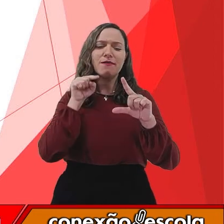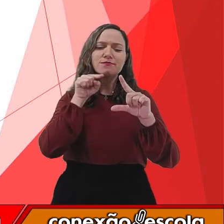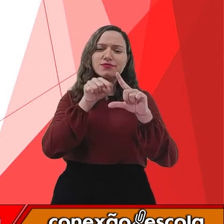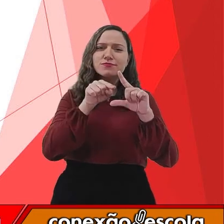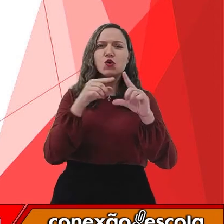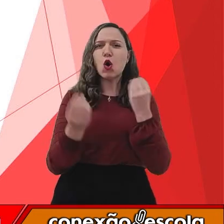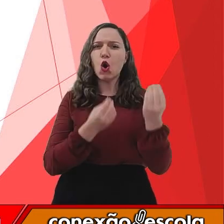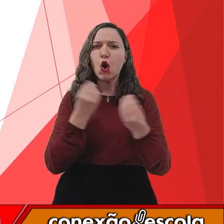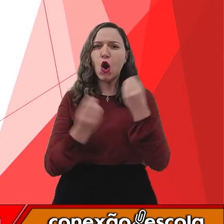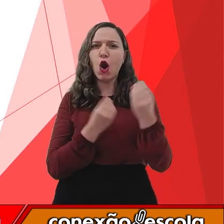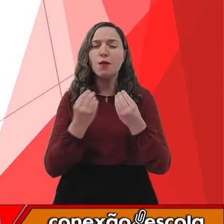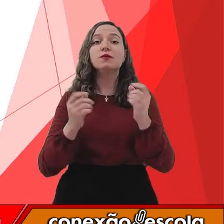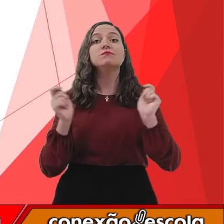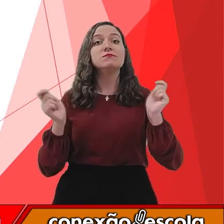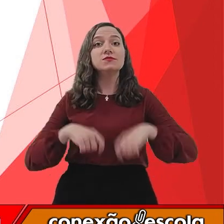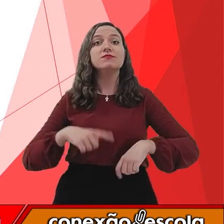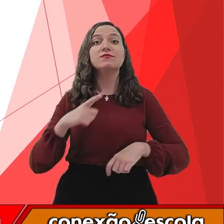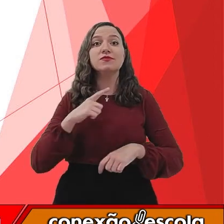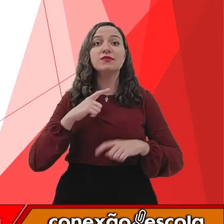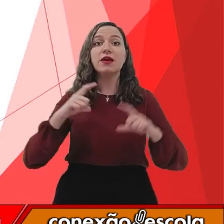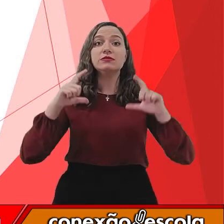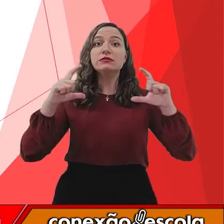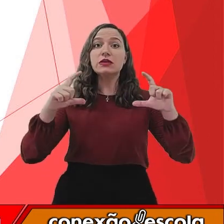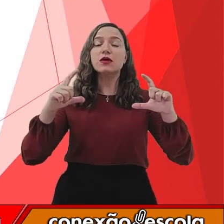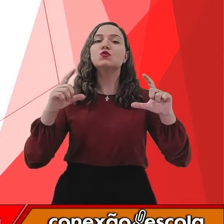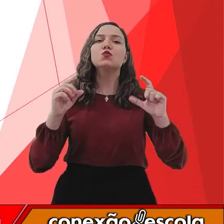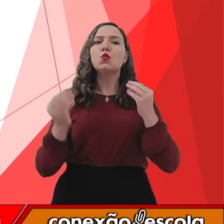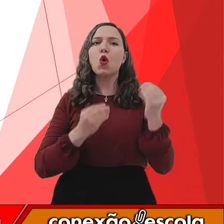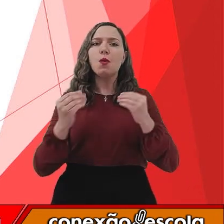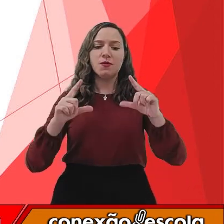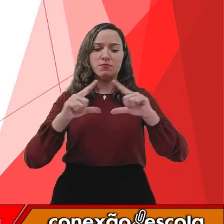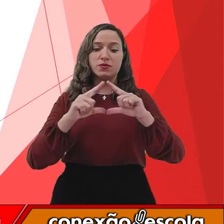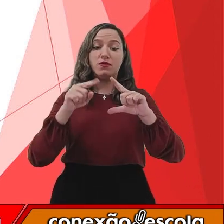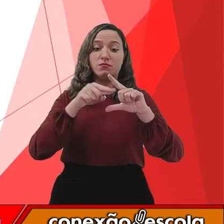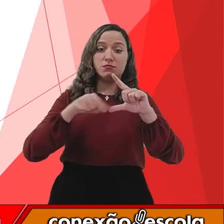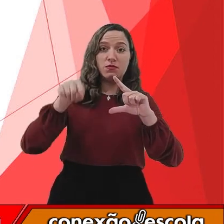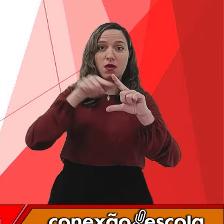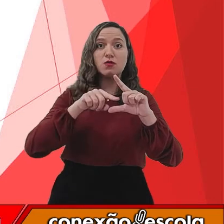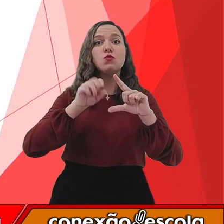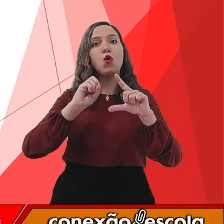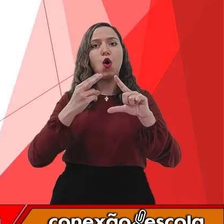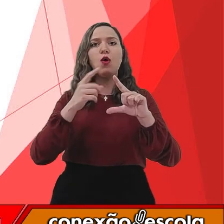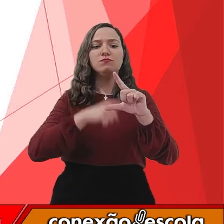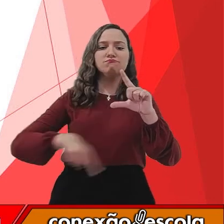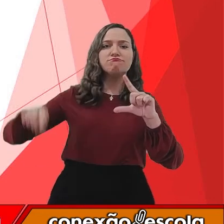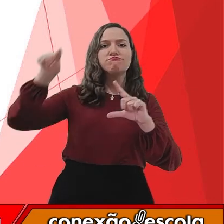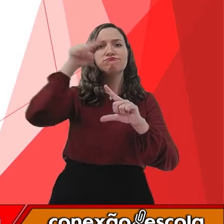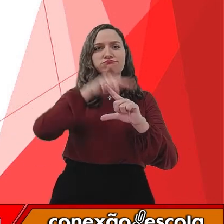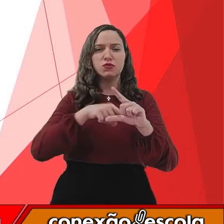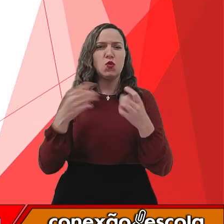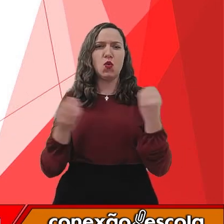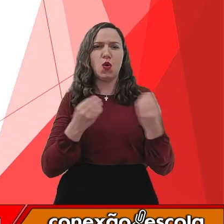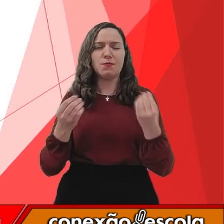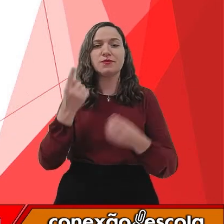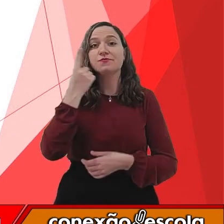é que ele pode estar fora, dentro ou no contorno do triângulo. Se o triângulo